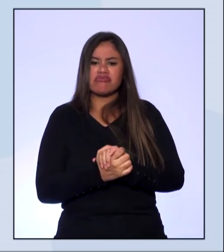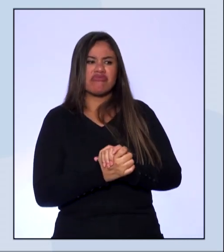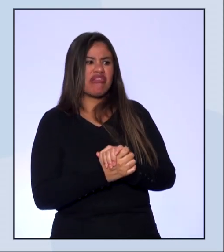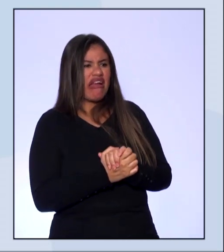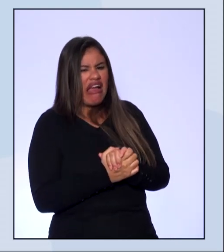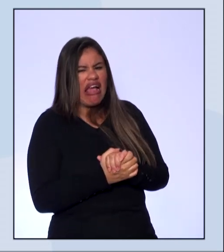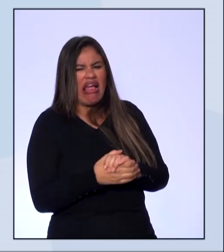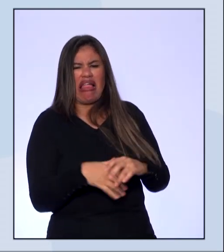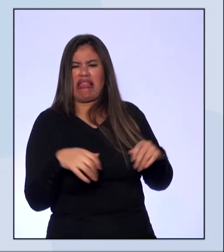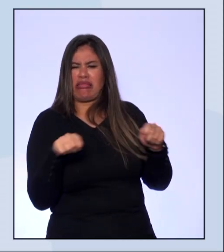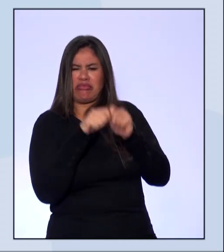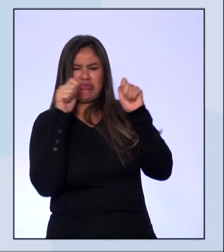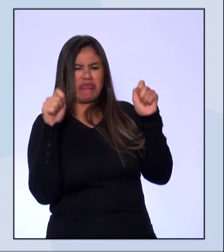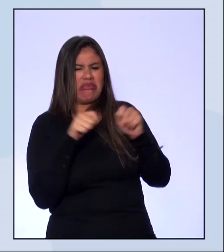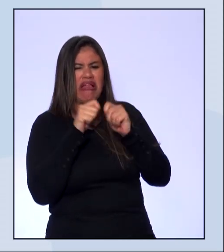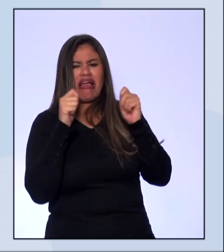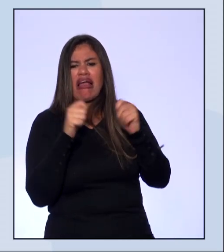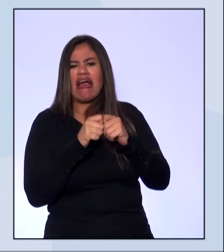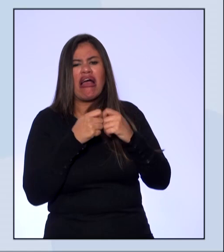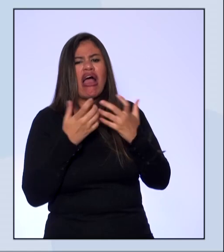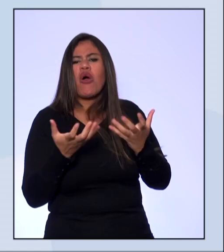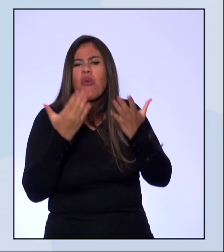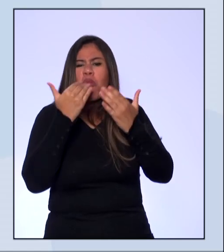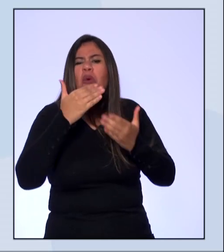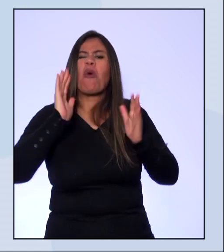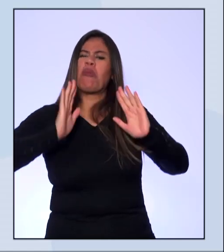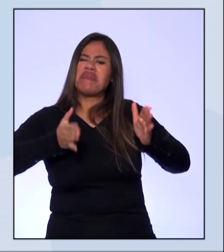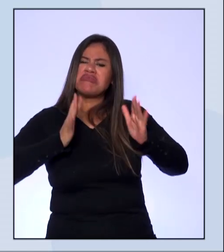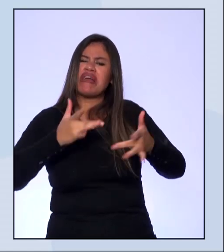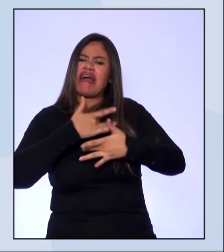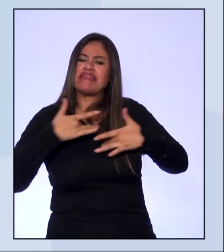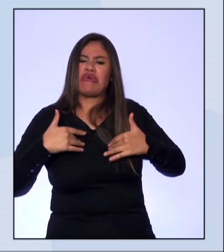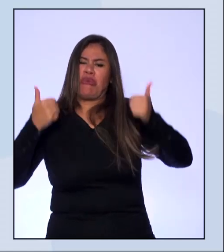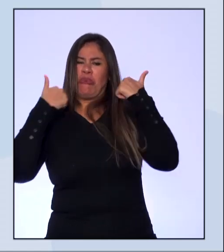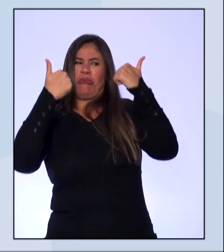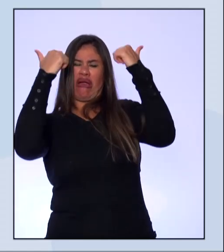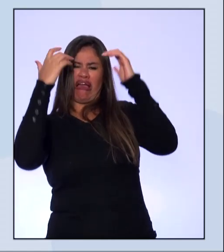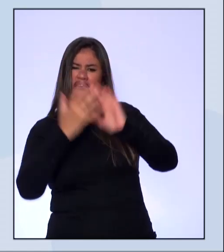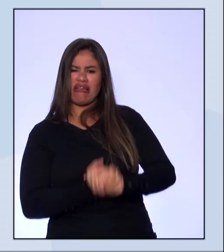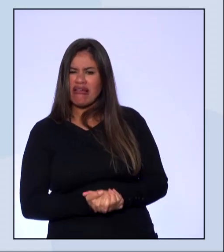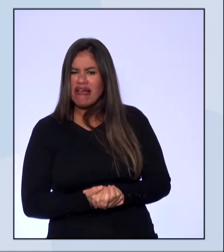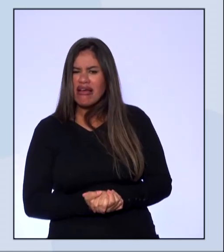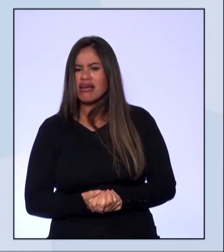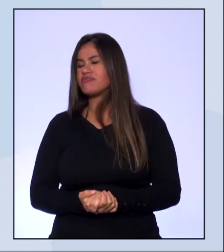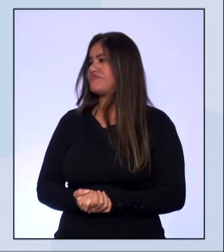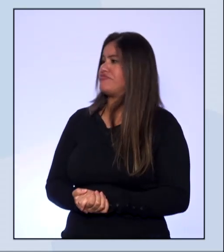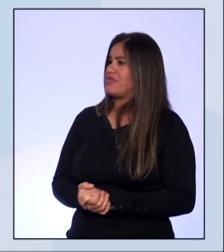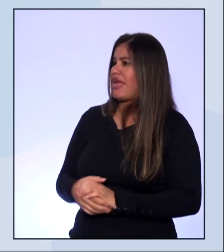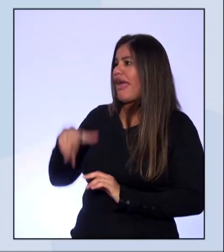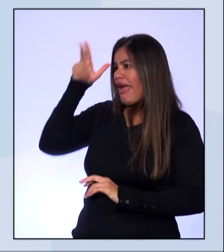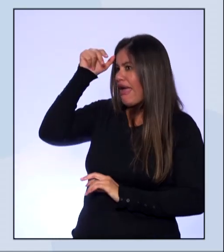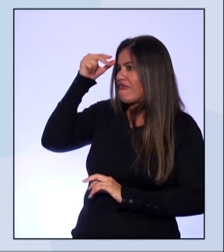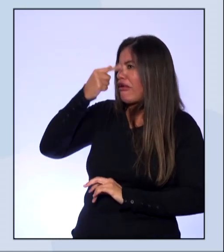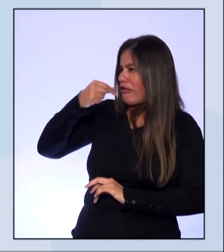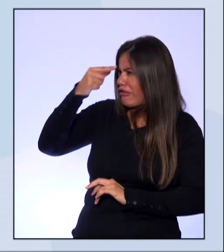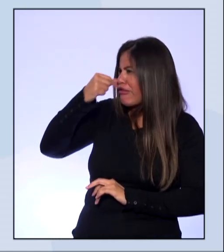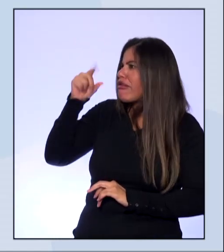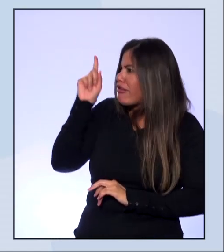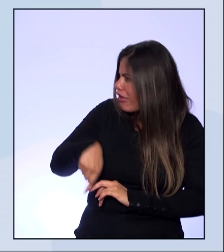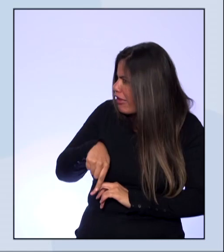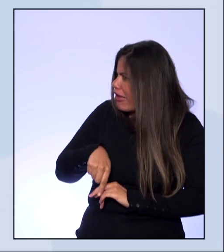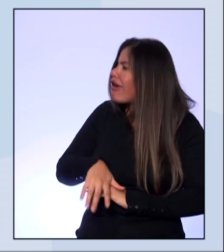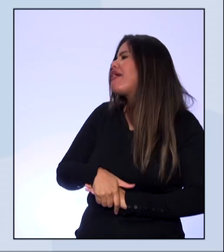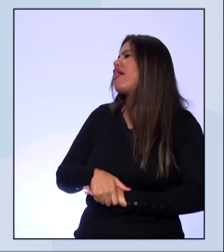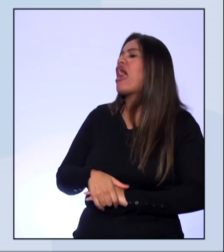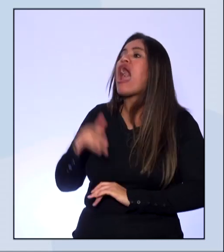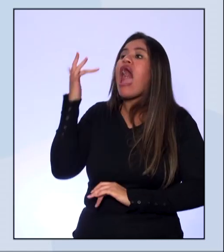besteira. Eu mesmo vivo comendo isso sempre. Tenho a saúde de um cavalo. Cavalo com gripe, né? Você acha que